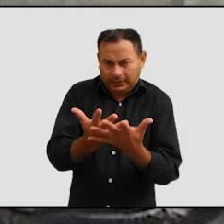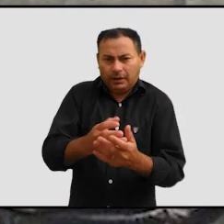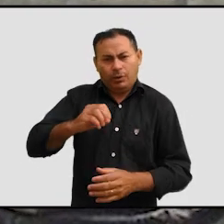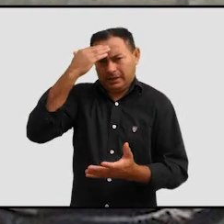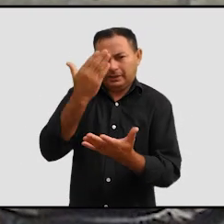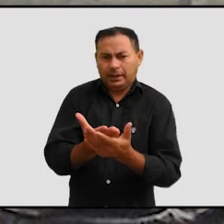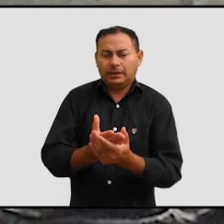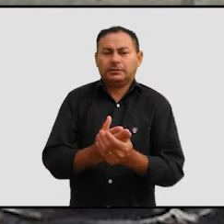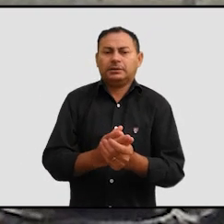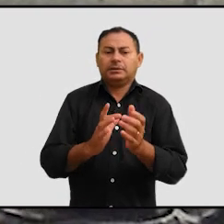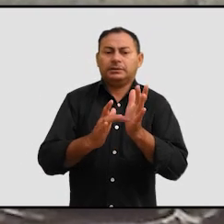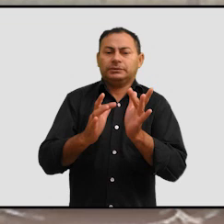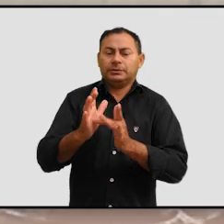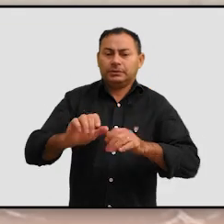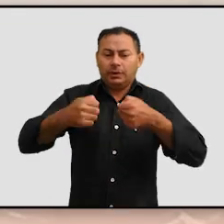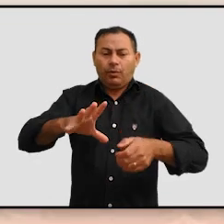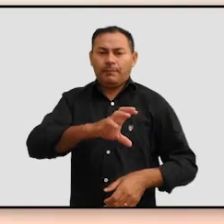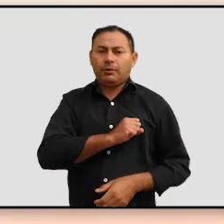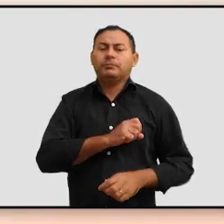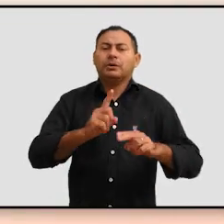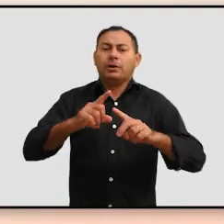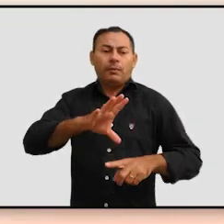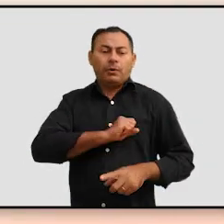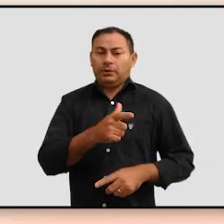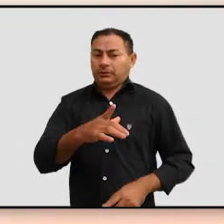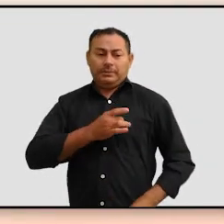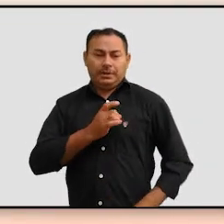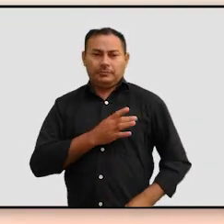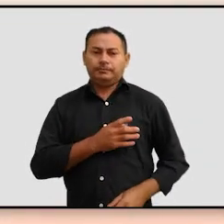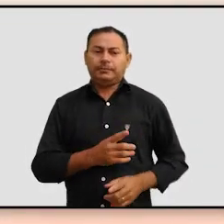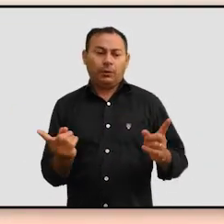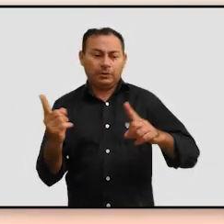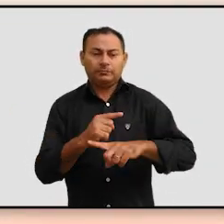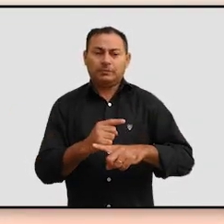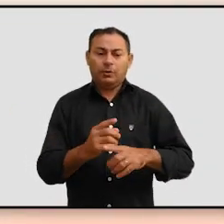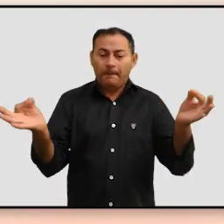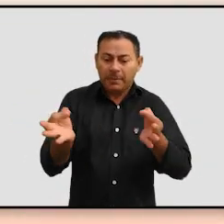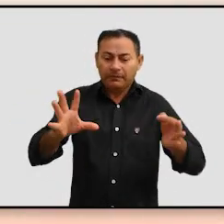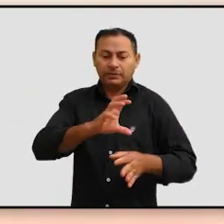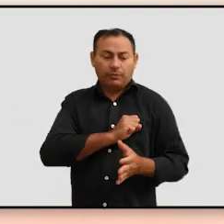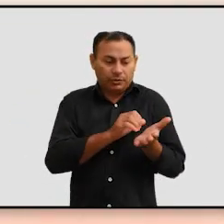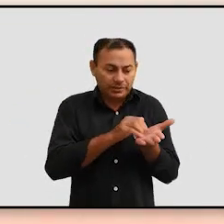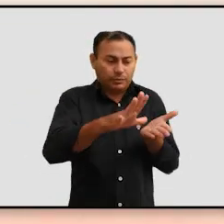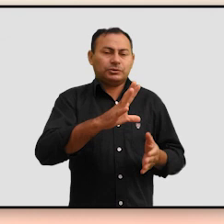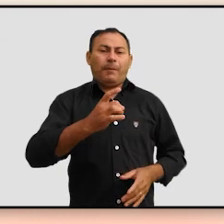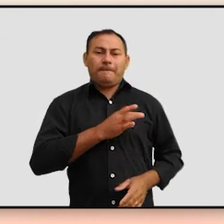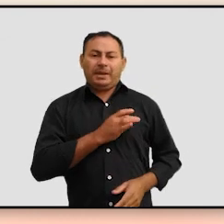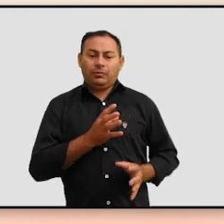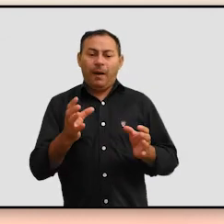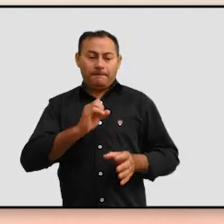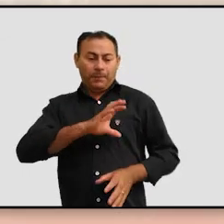valor que Jesus deu ao amor. No amor, não há medo. Ao contrário, o perfeito amor expulsa o